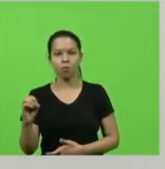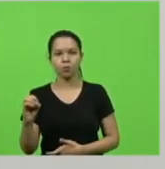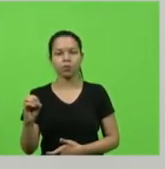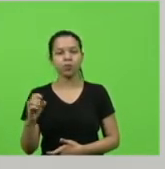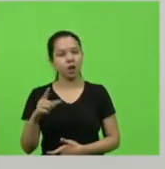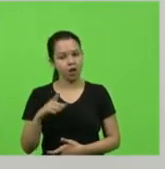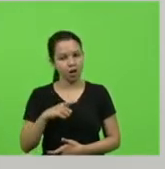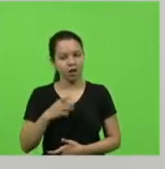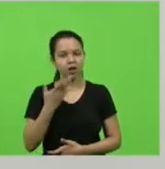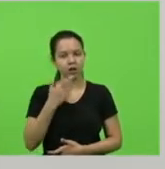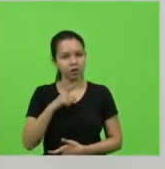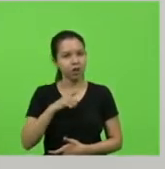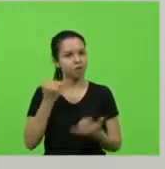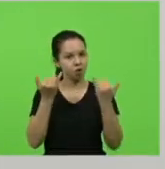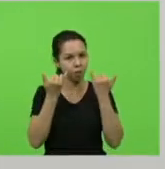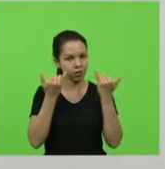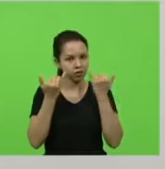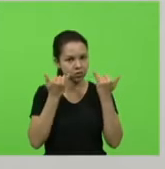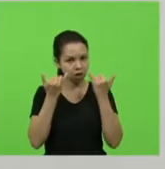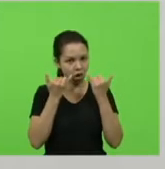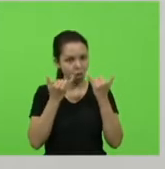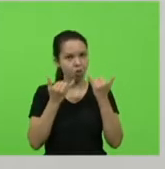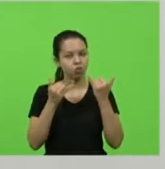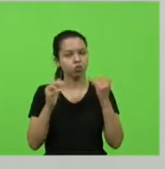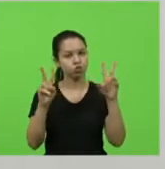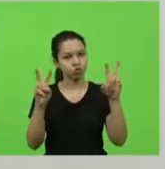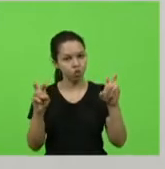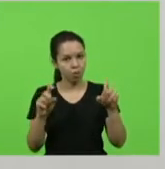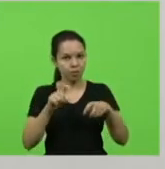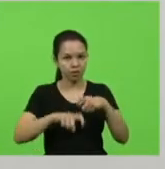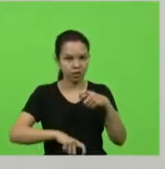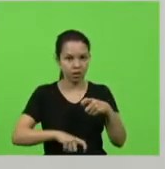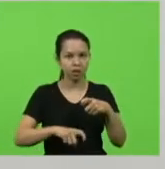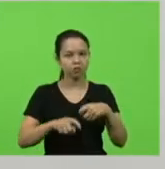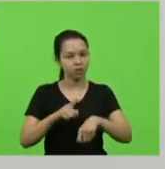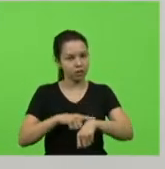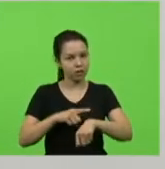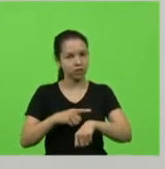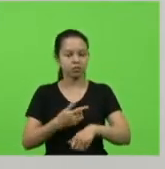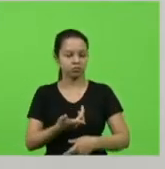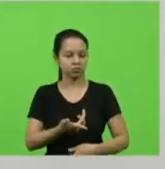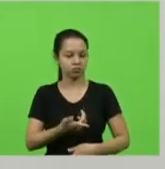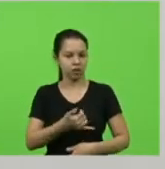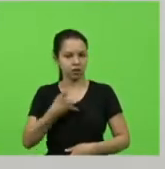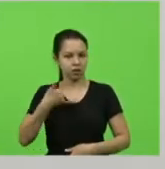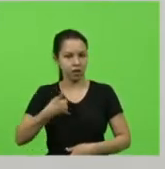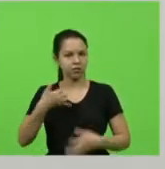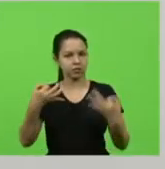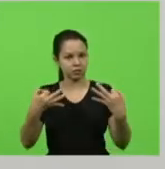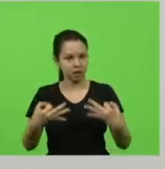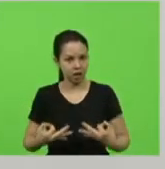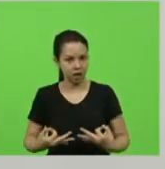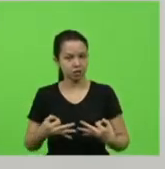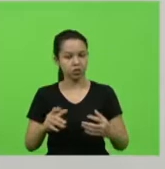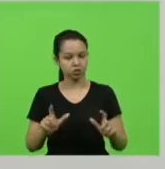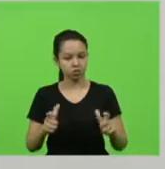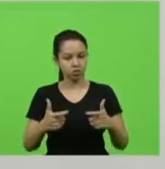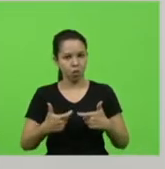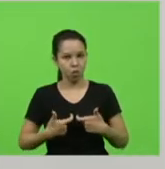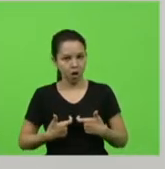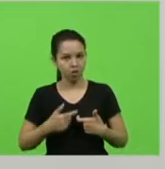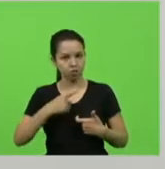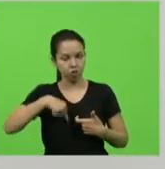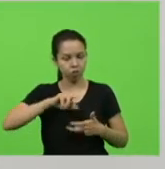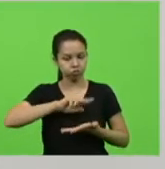maneira correta, com certeza. Sexualidade é algo inato do ser humano. São as nossas preferências, a nossa forma de manifestar